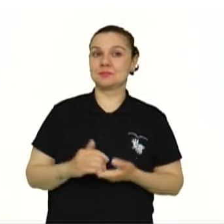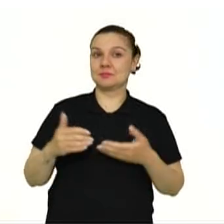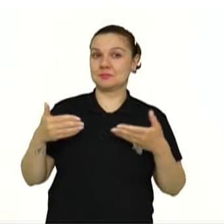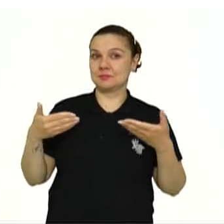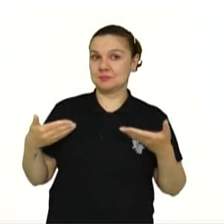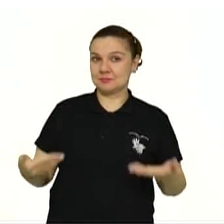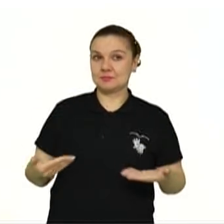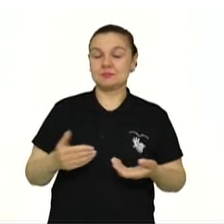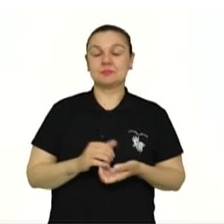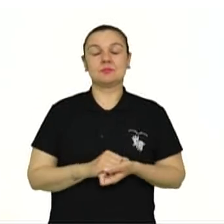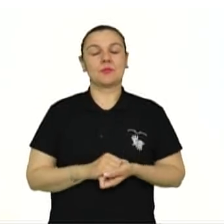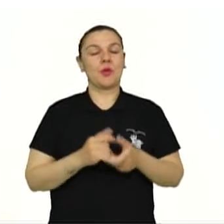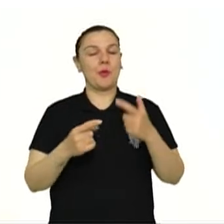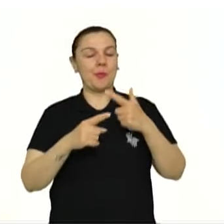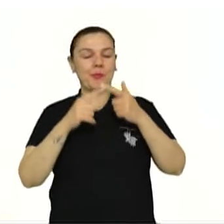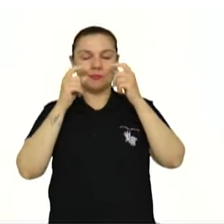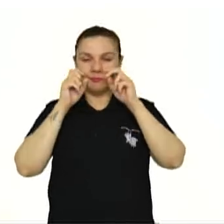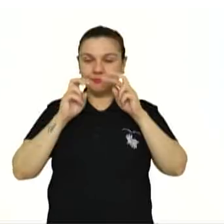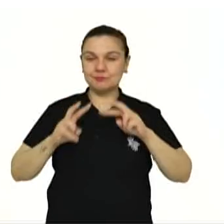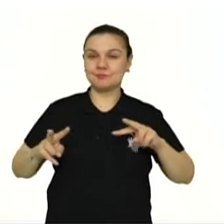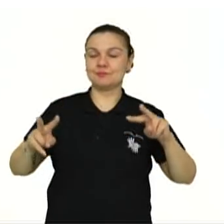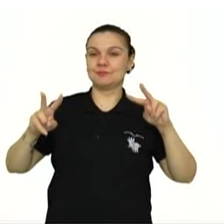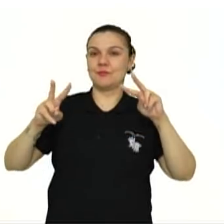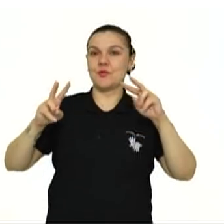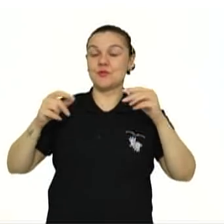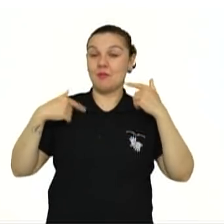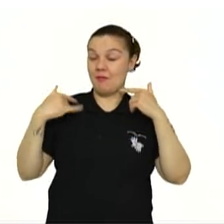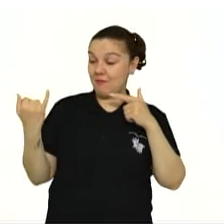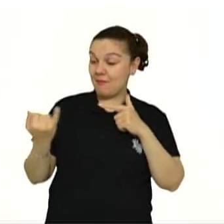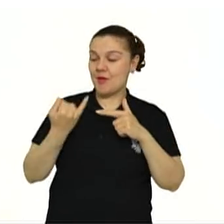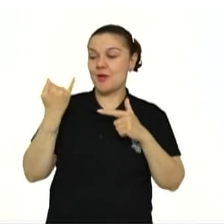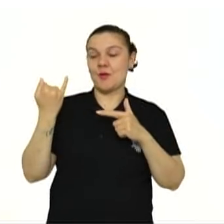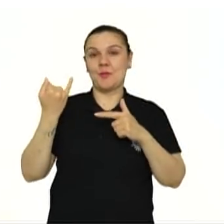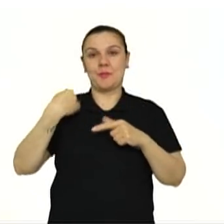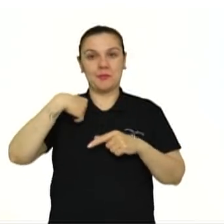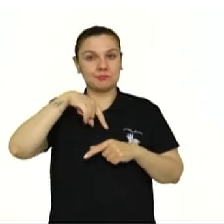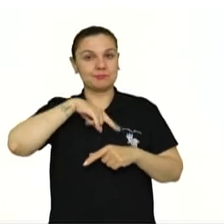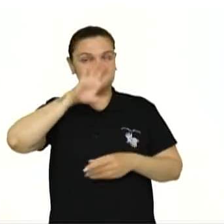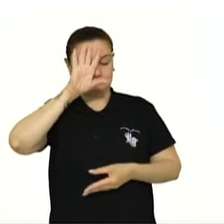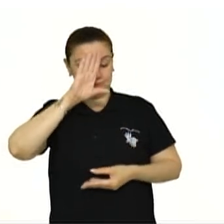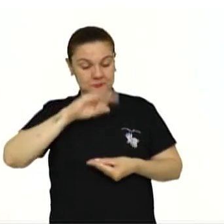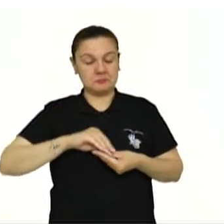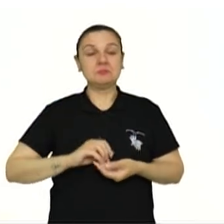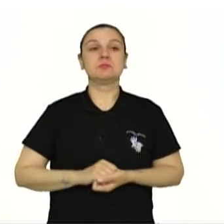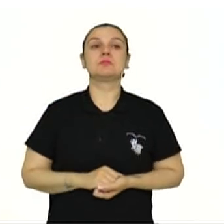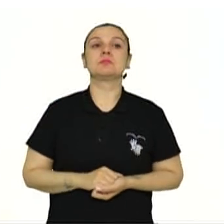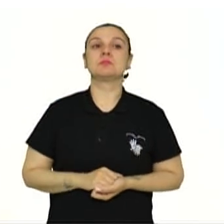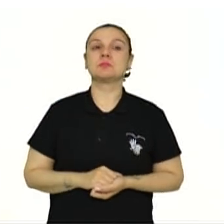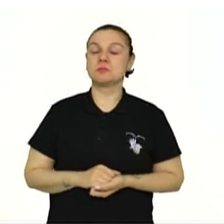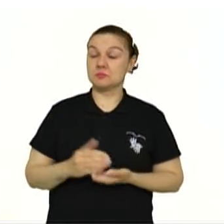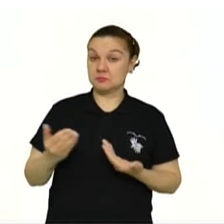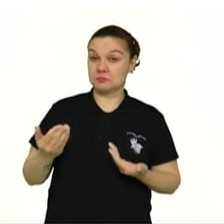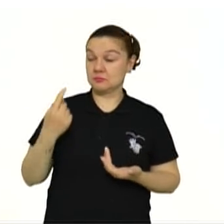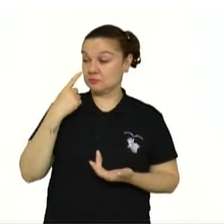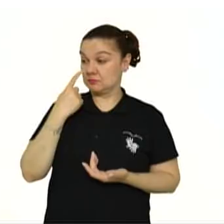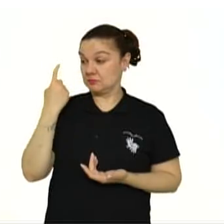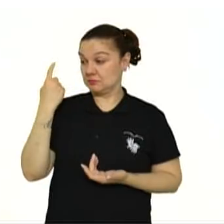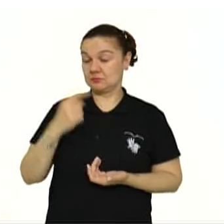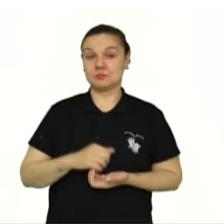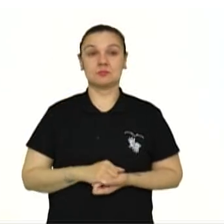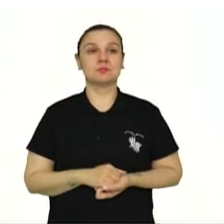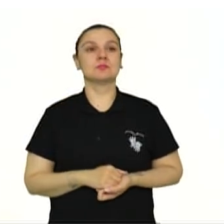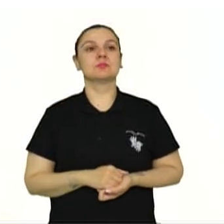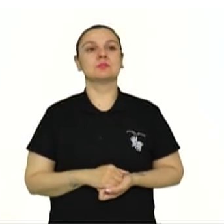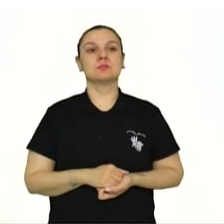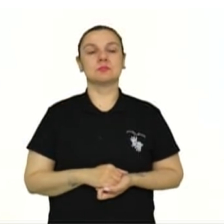observarmos, porque o visual é bastante importante para a nossa compreensão, certo? Então, o que nós temos aqui em relação ao